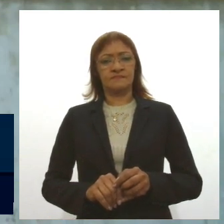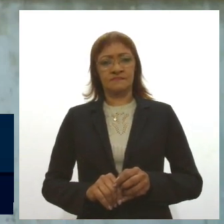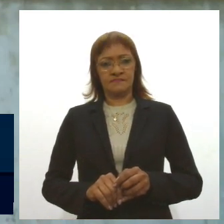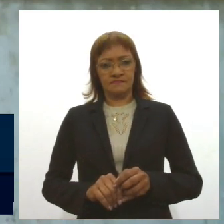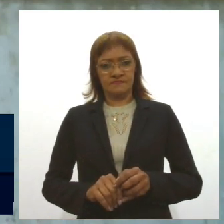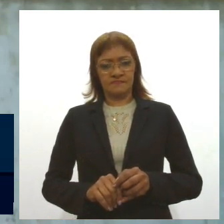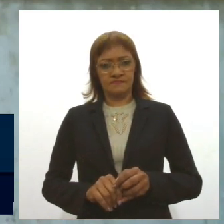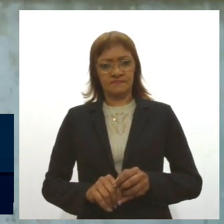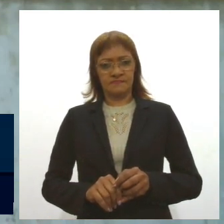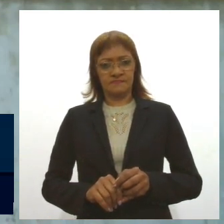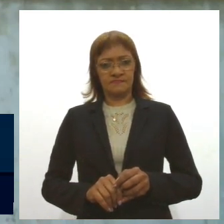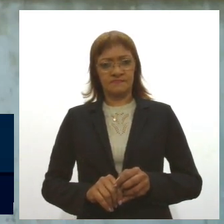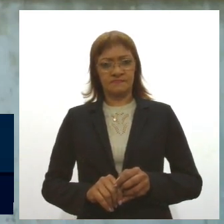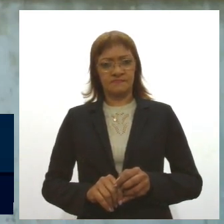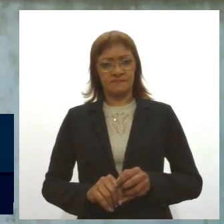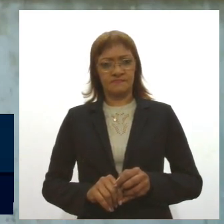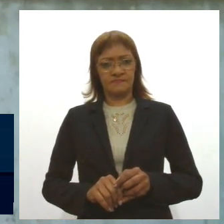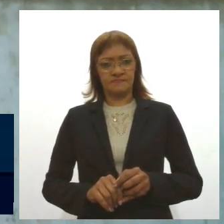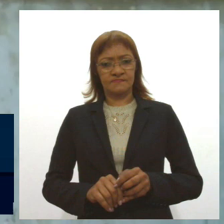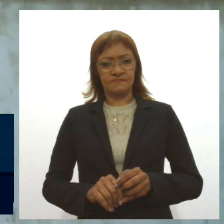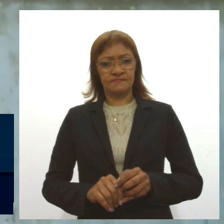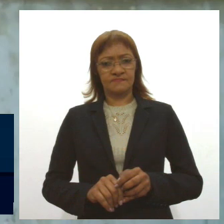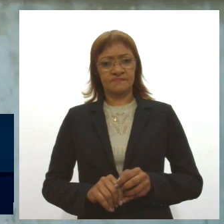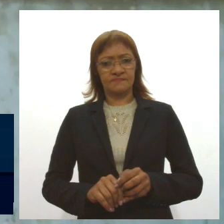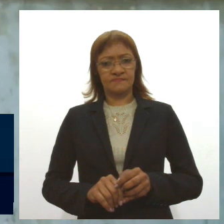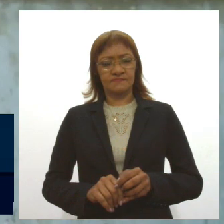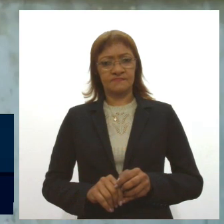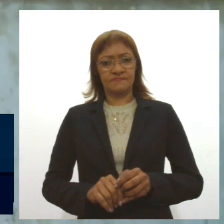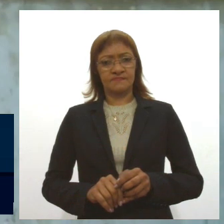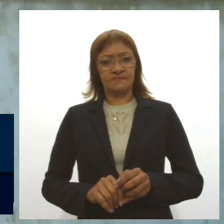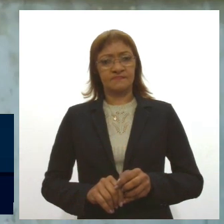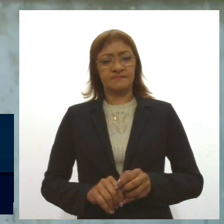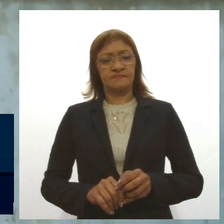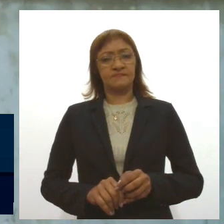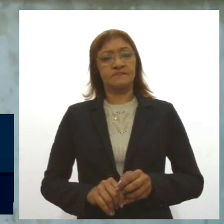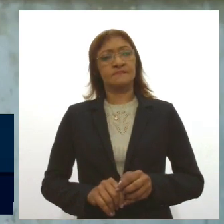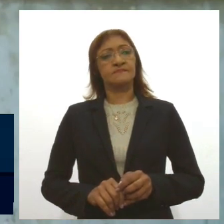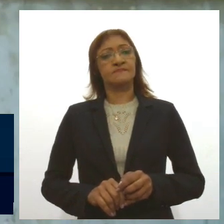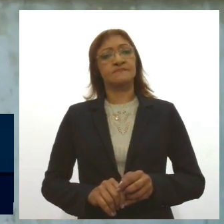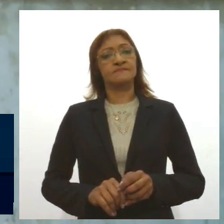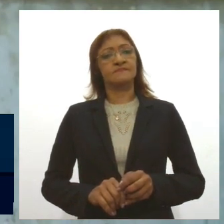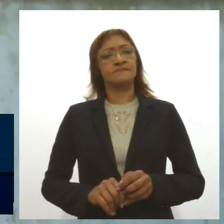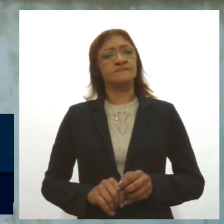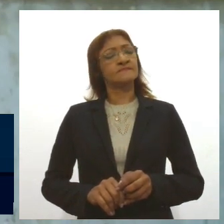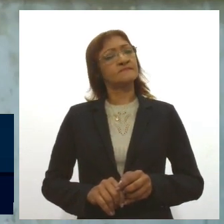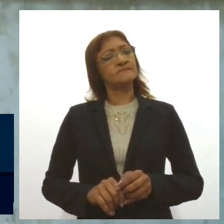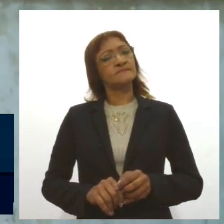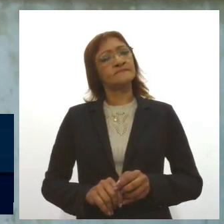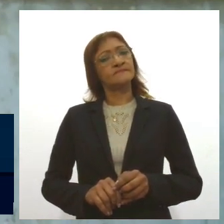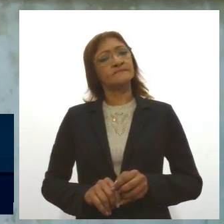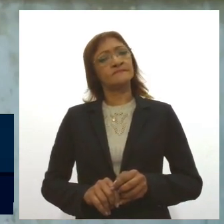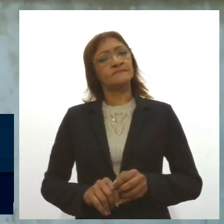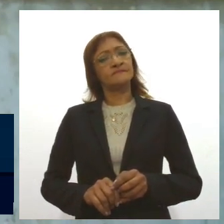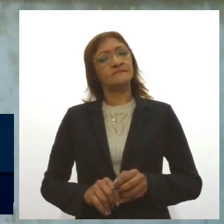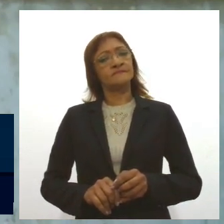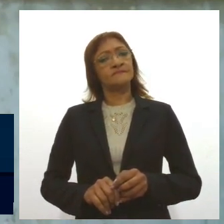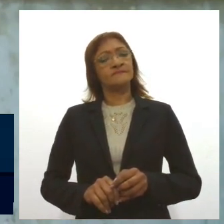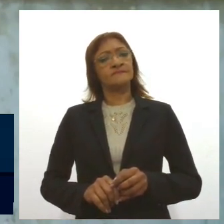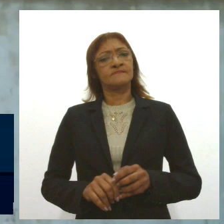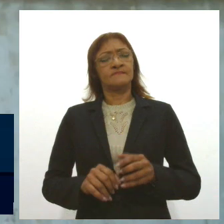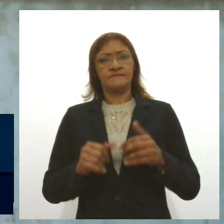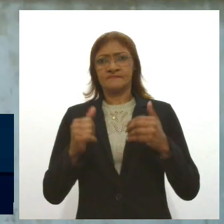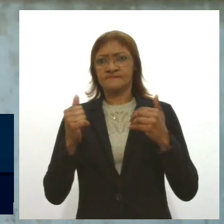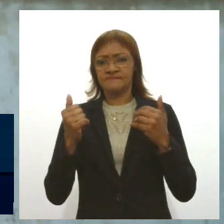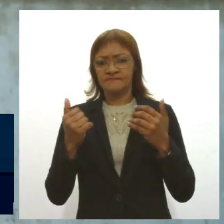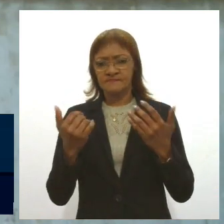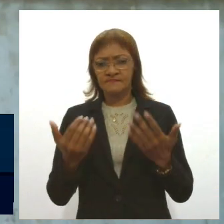esses conjuntos, ganhamos com um placar de 4-0, o que é um placar muito importante e muito robusto. Então,